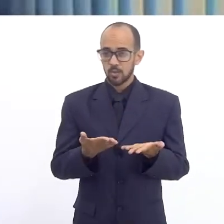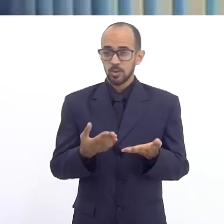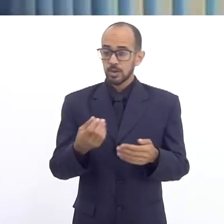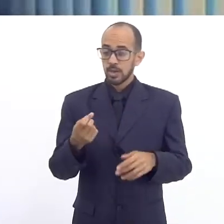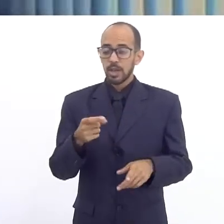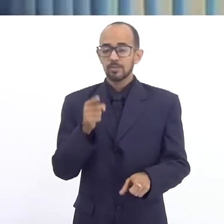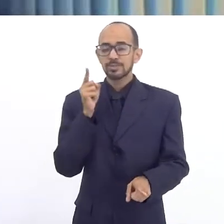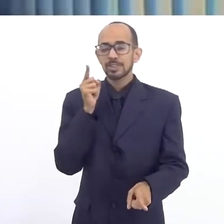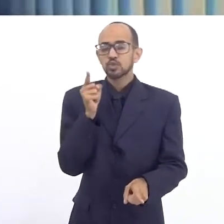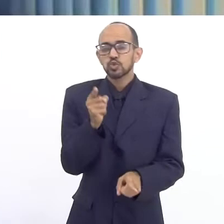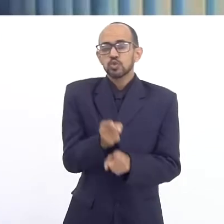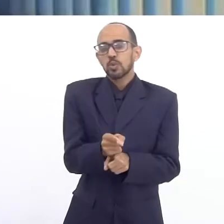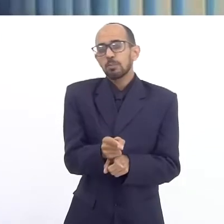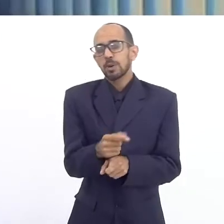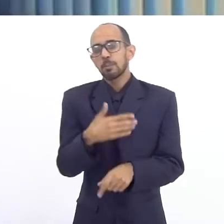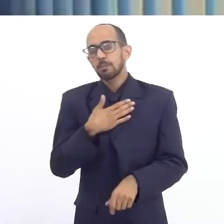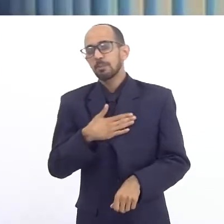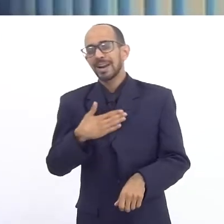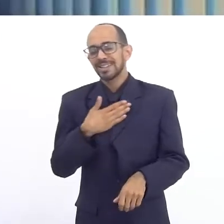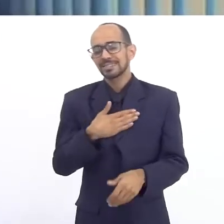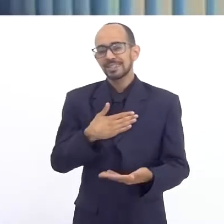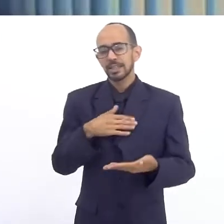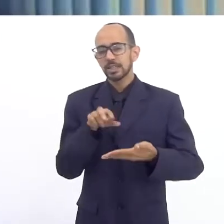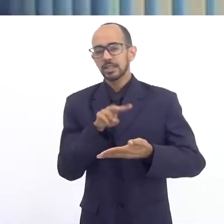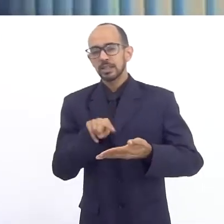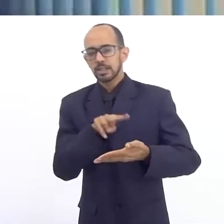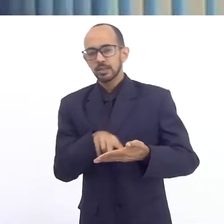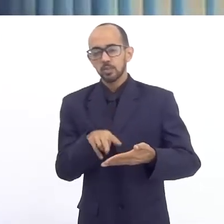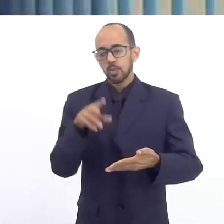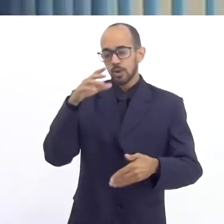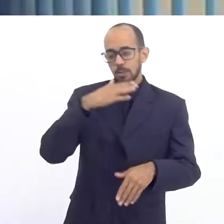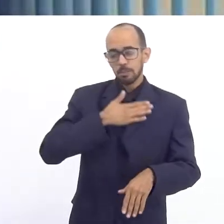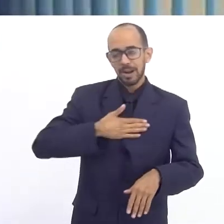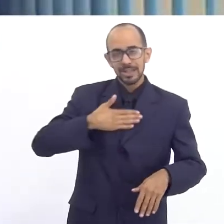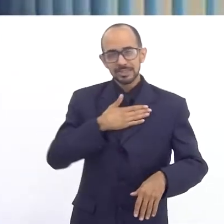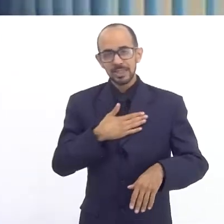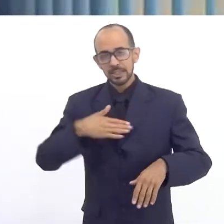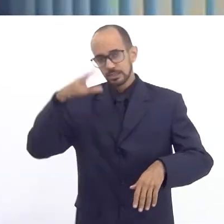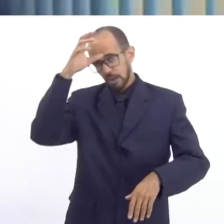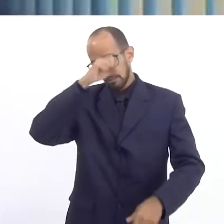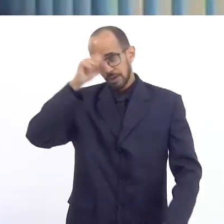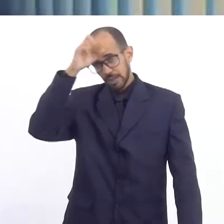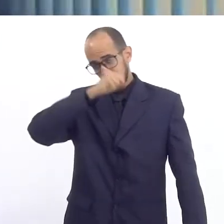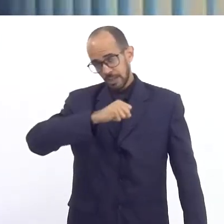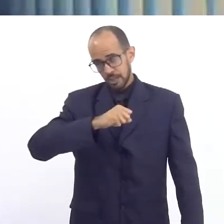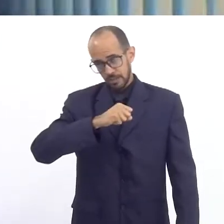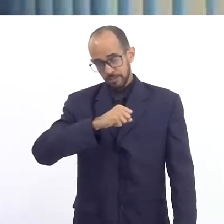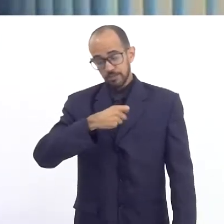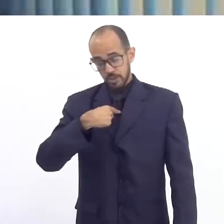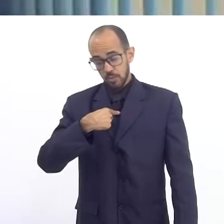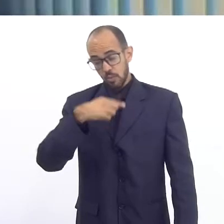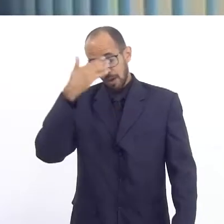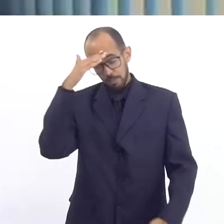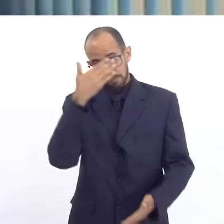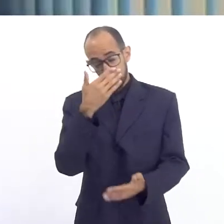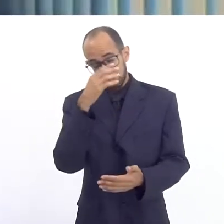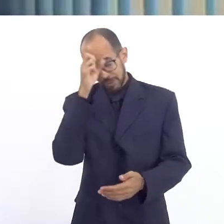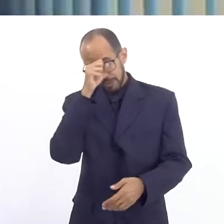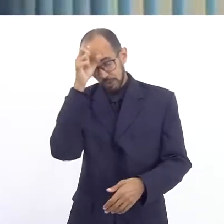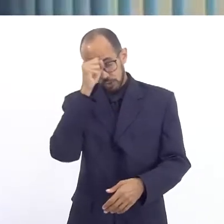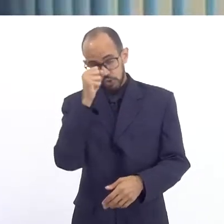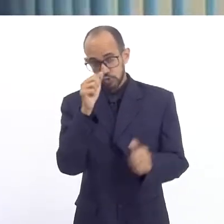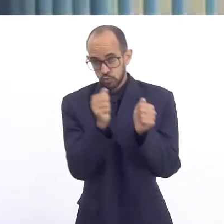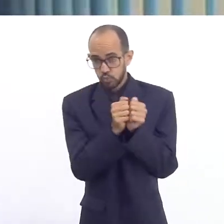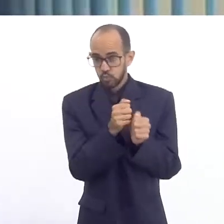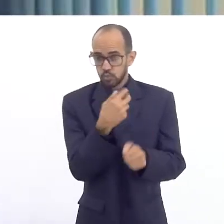assim, você descobrir o prazer da leitura, o prazer de aprender, eu acho que aprendi muito com